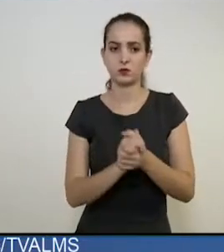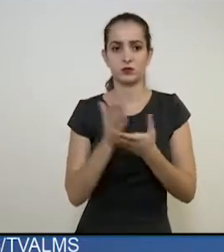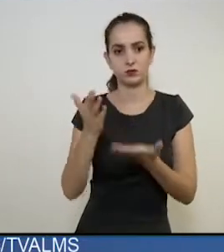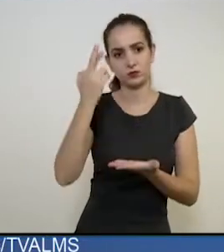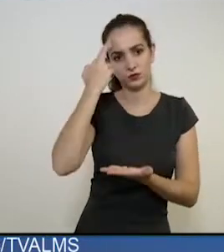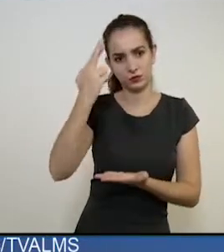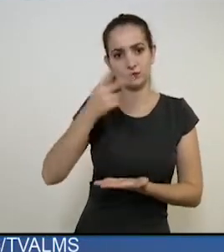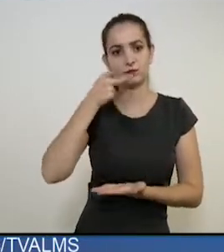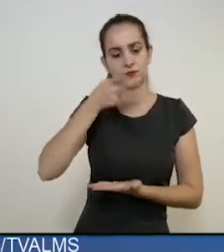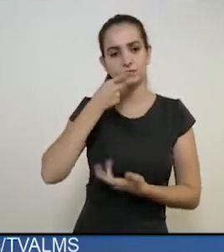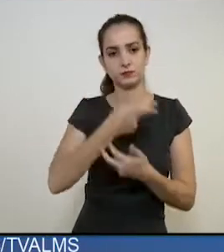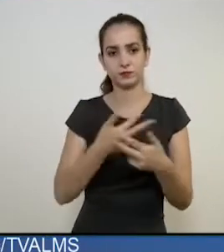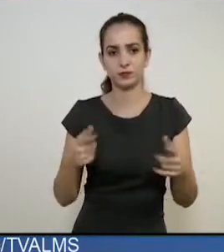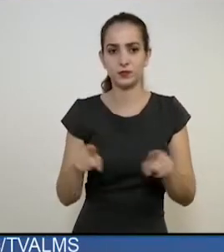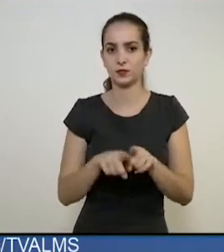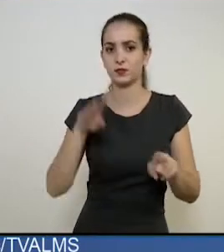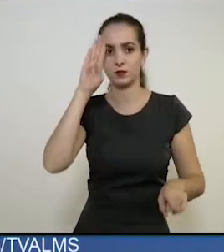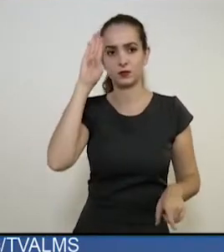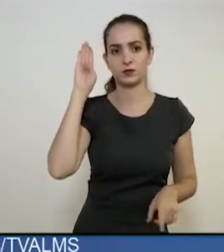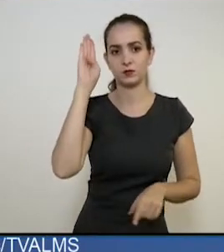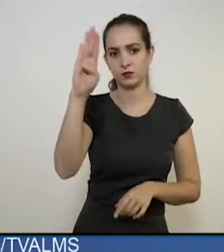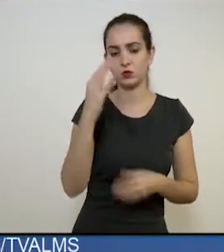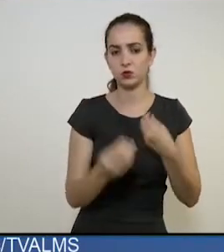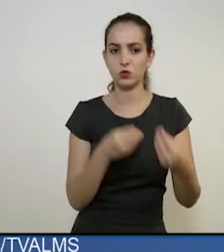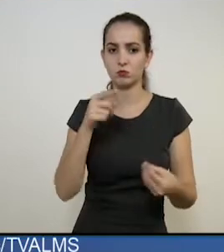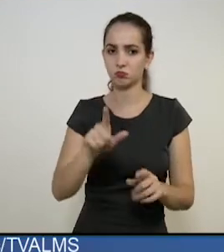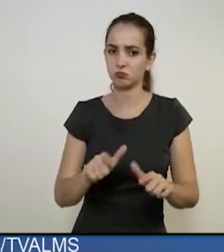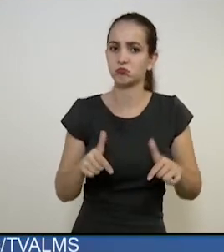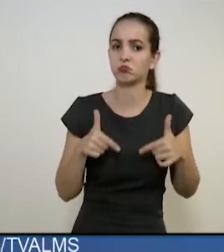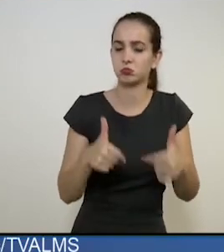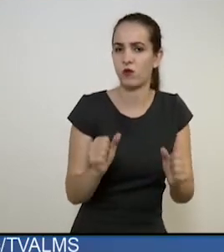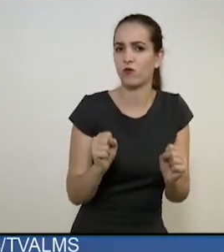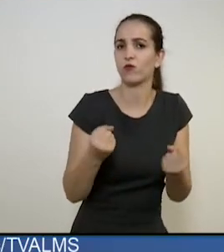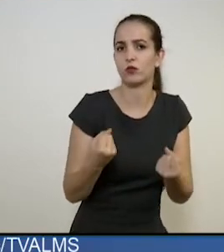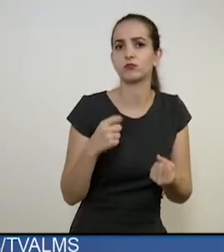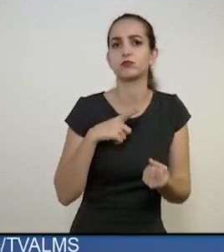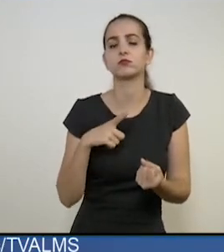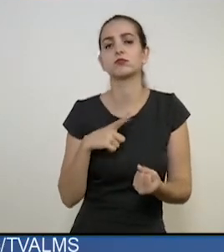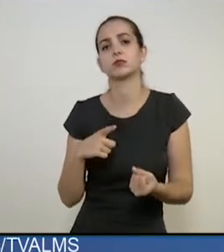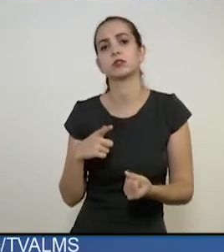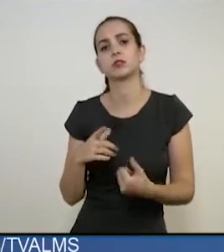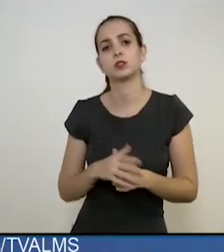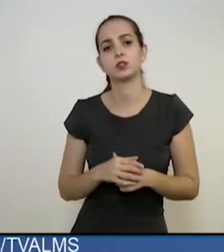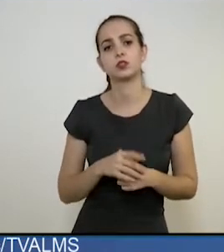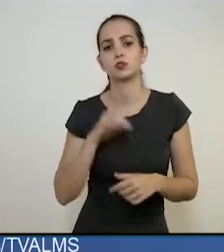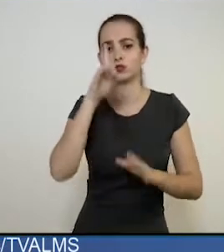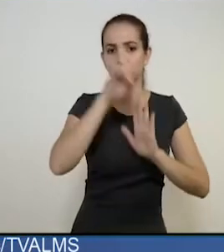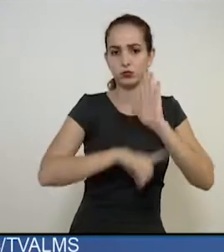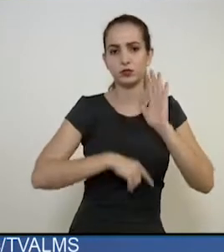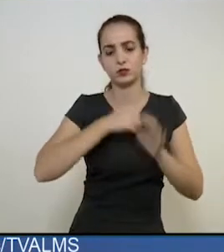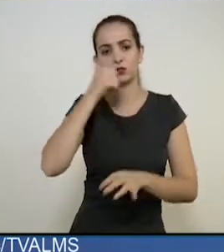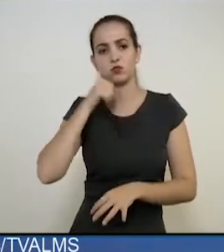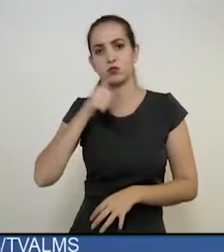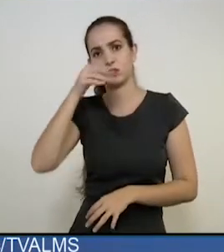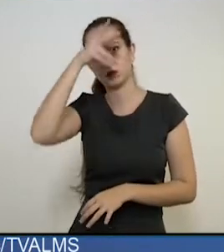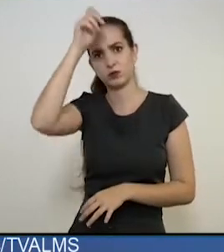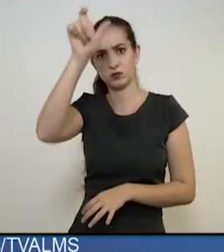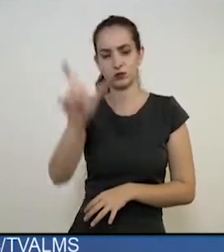pelas palavras e, acima de tudo, pela forma aguerrida que tem na defesa intransigente dos direitos da mulher